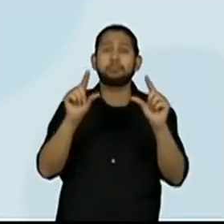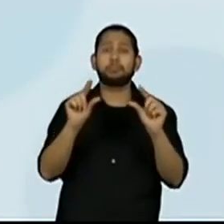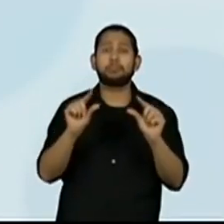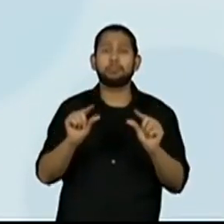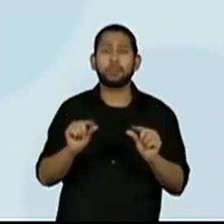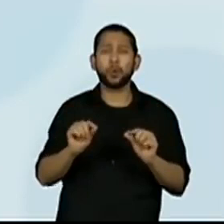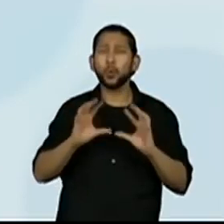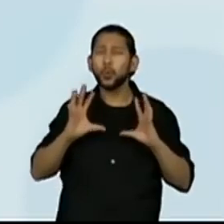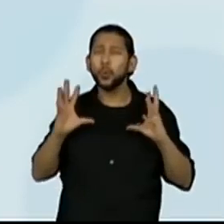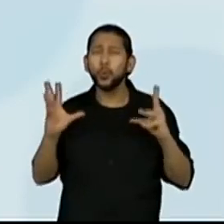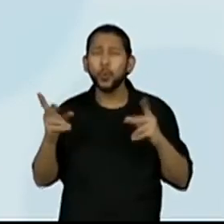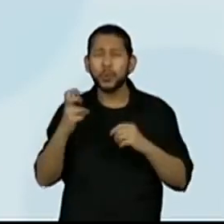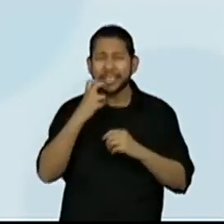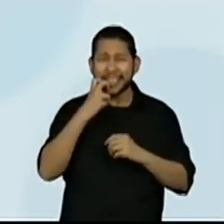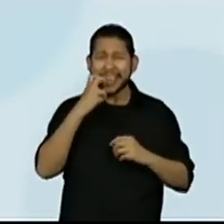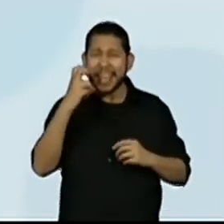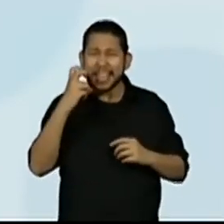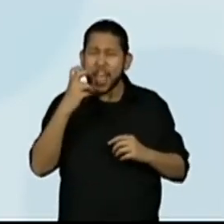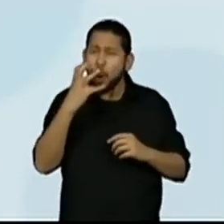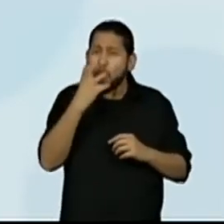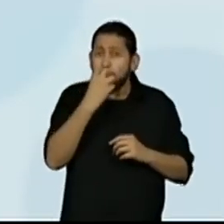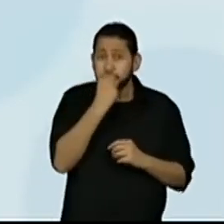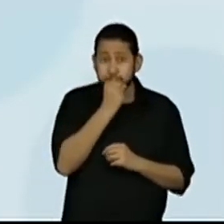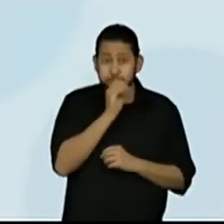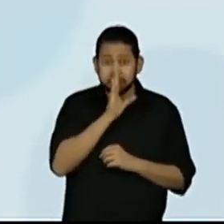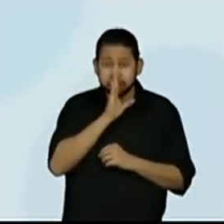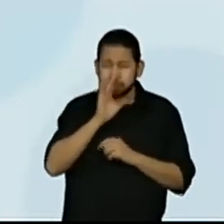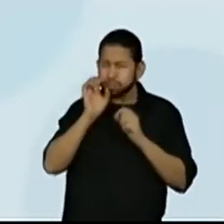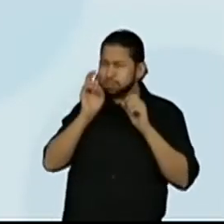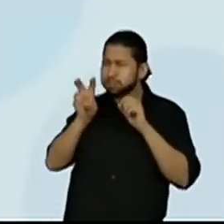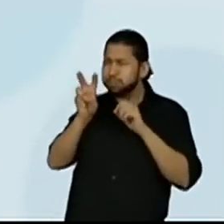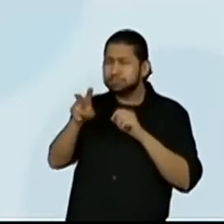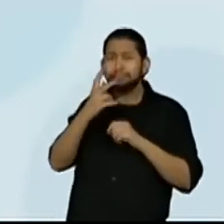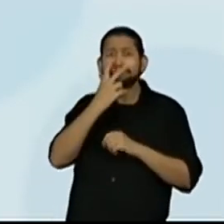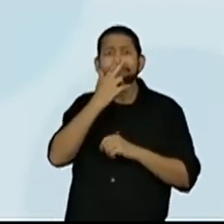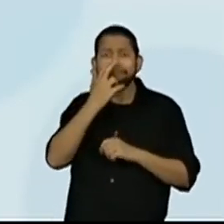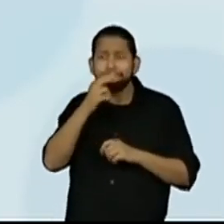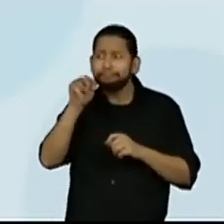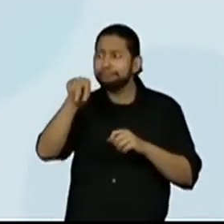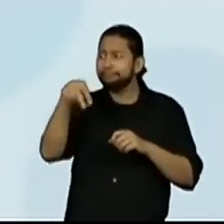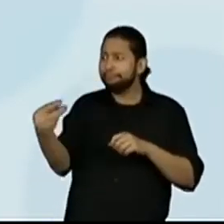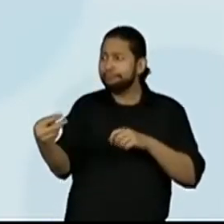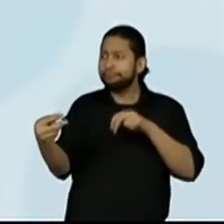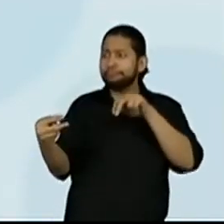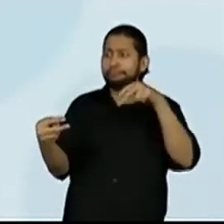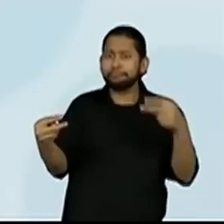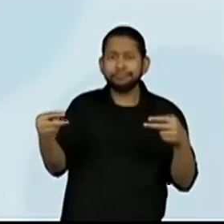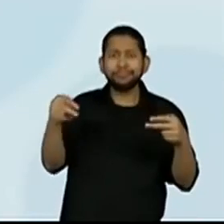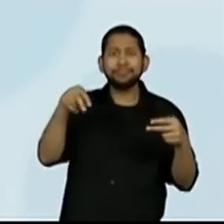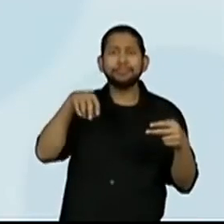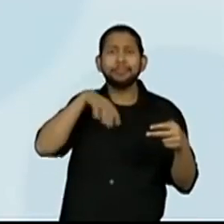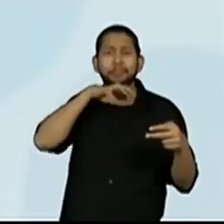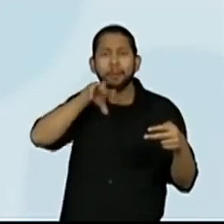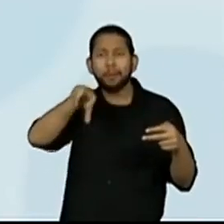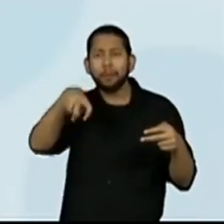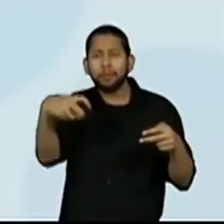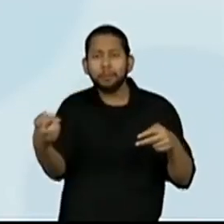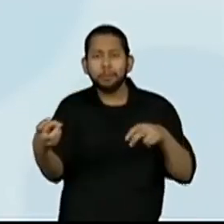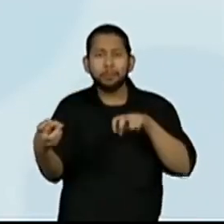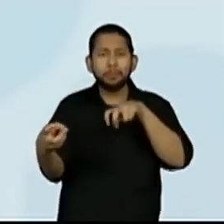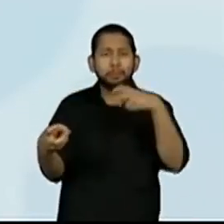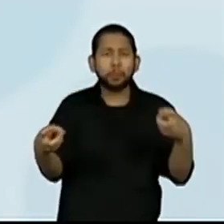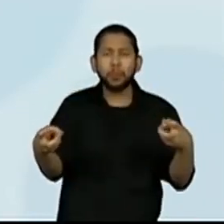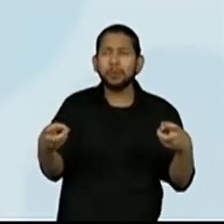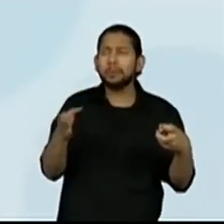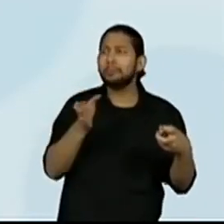aos gemidos, visa o aspecto da morte como anauta em mar estranho, sem direção e nem sem norte.